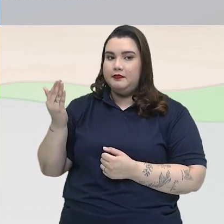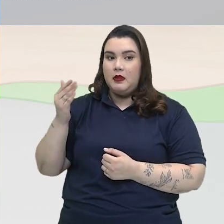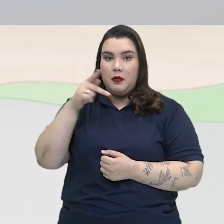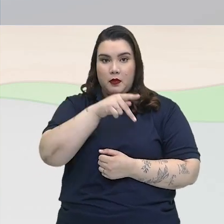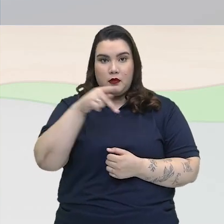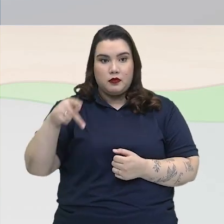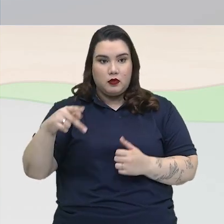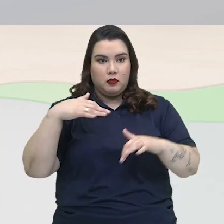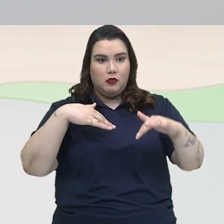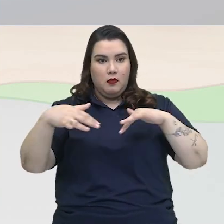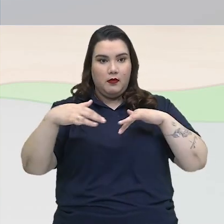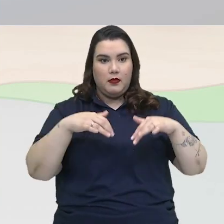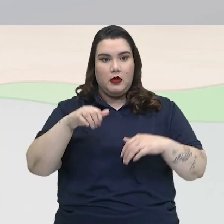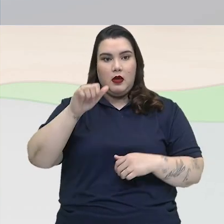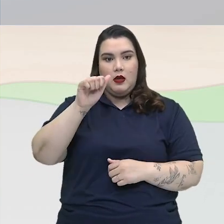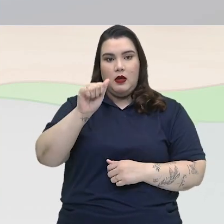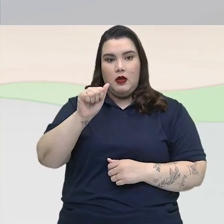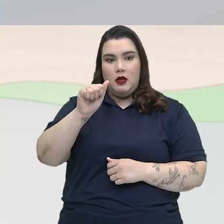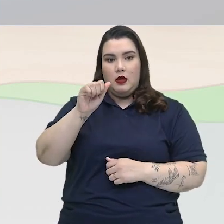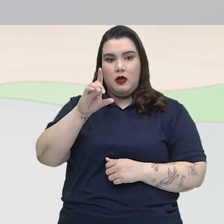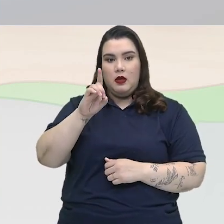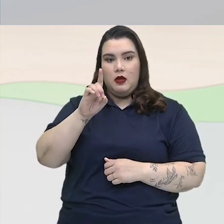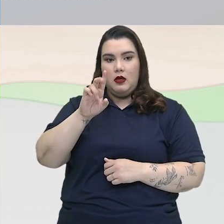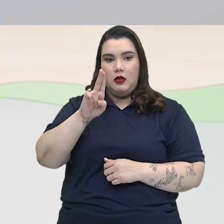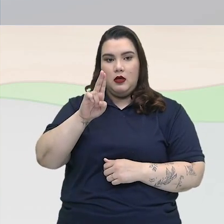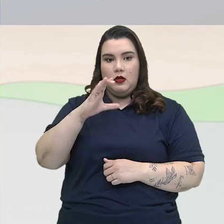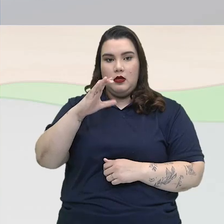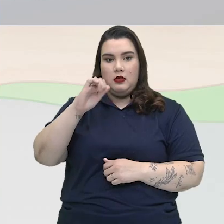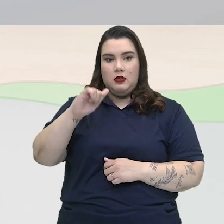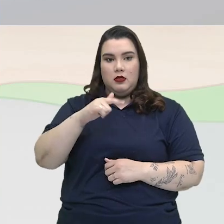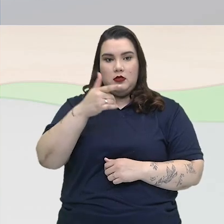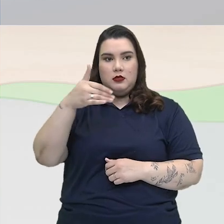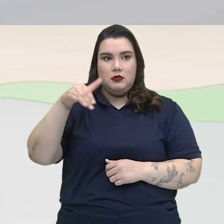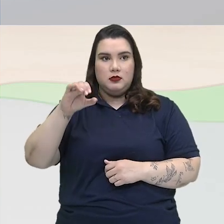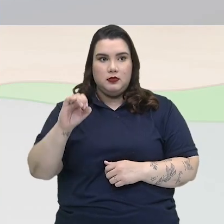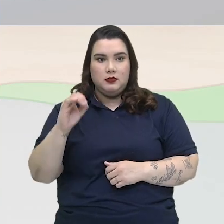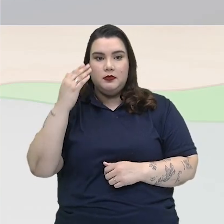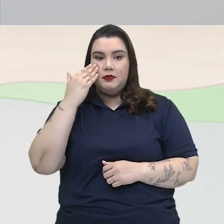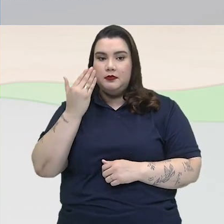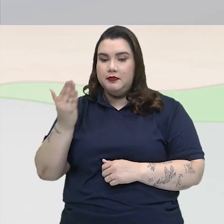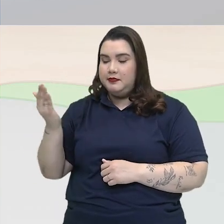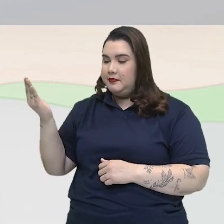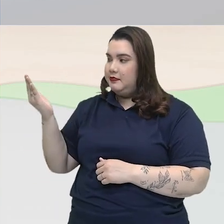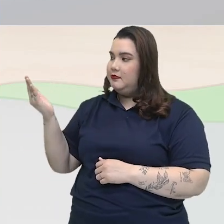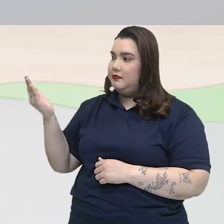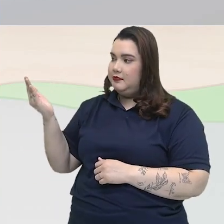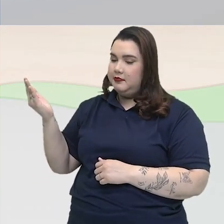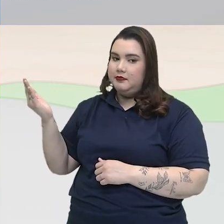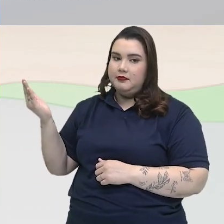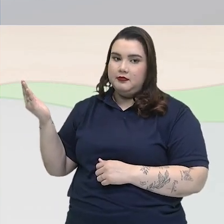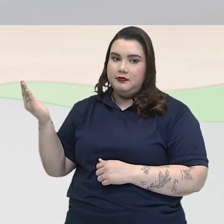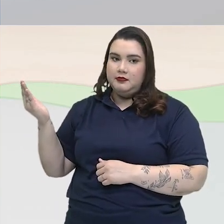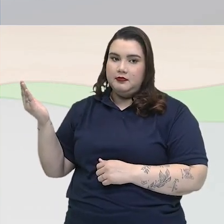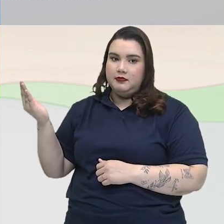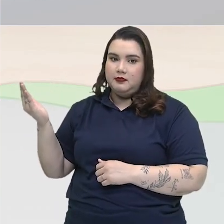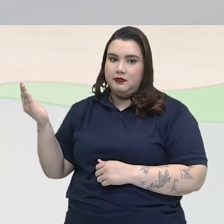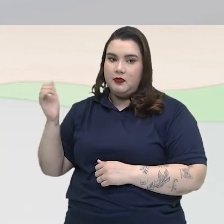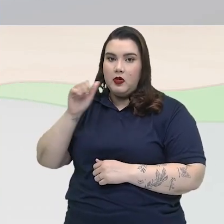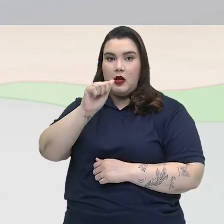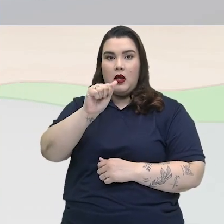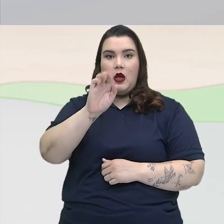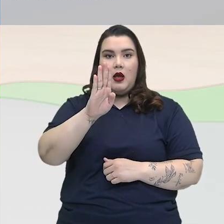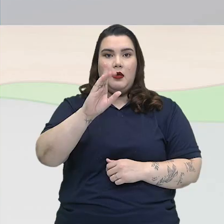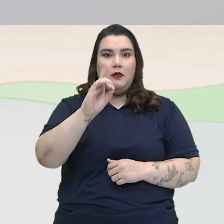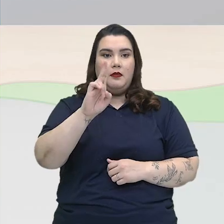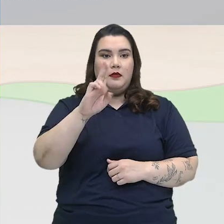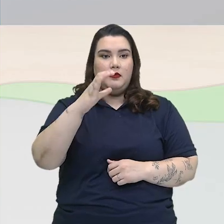professora. A adução, ela é o movimento, ó, de levantar e baixar. Aqui, ó,